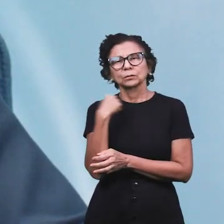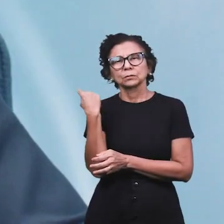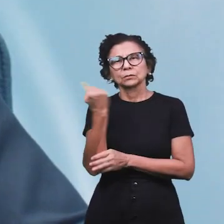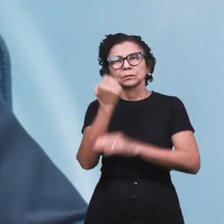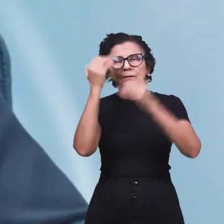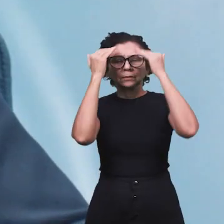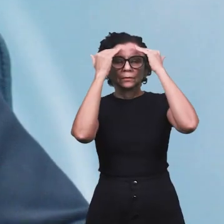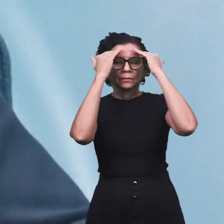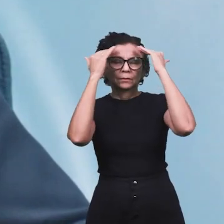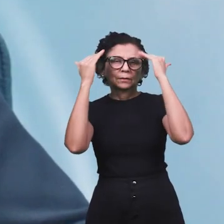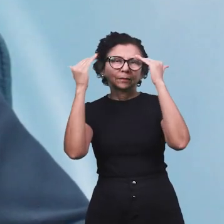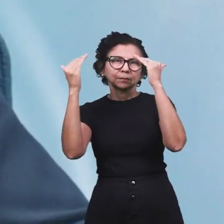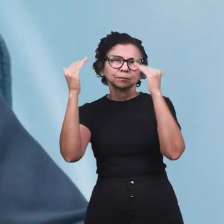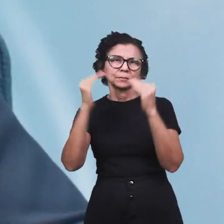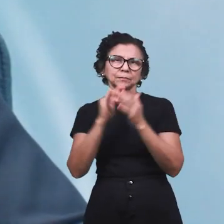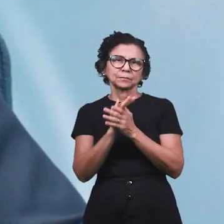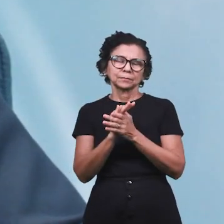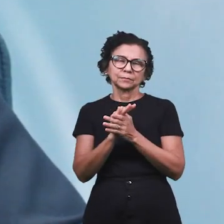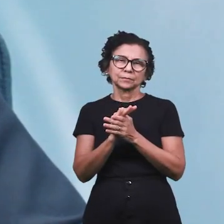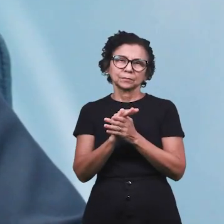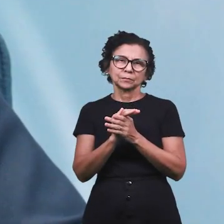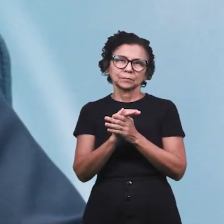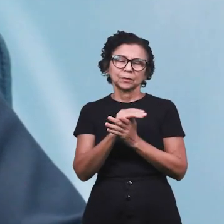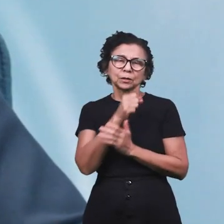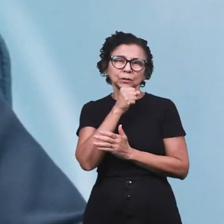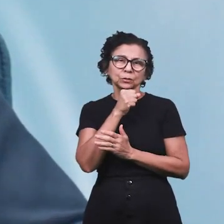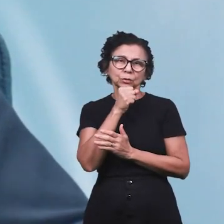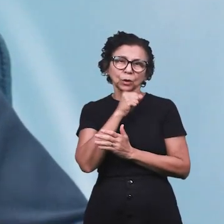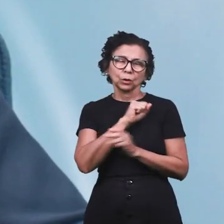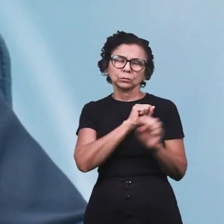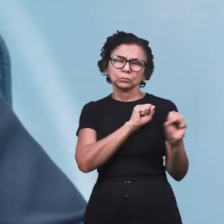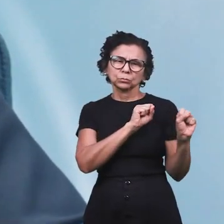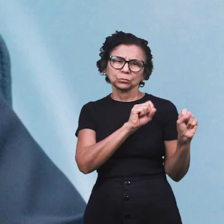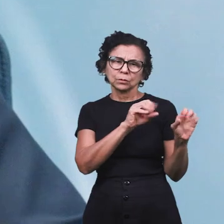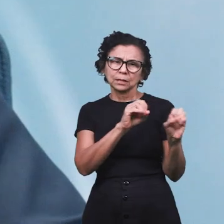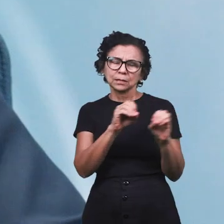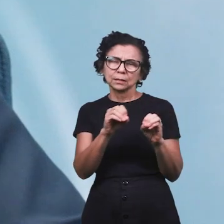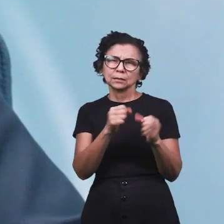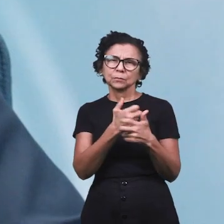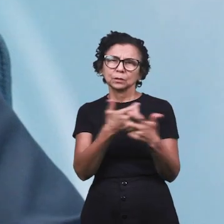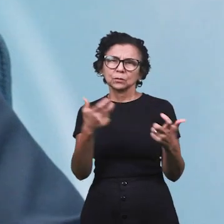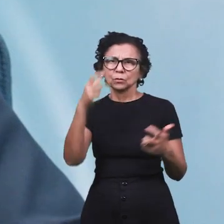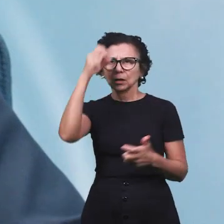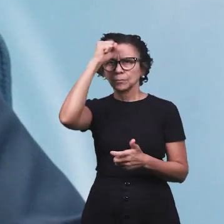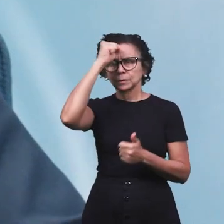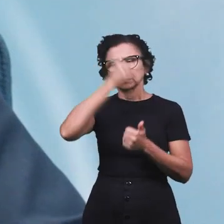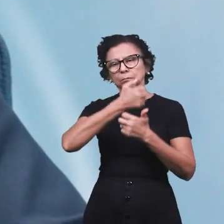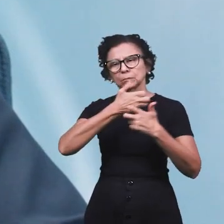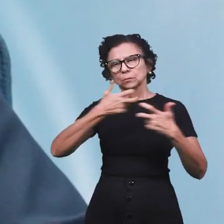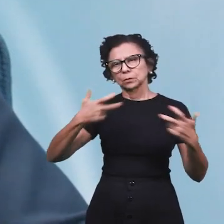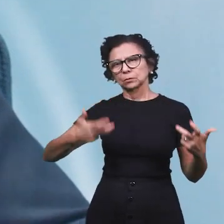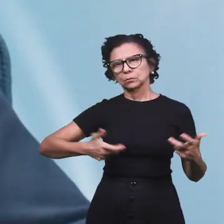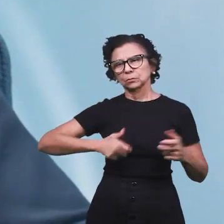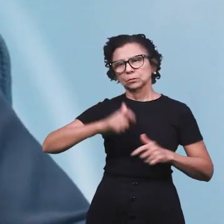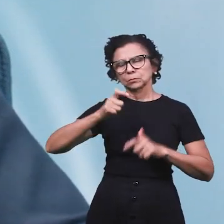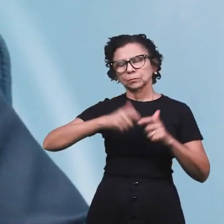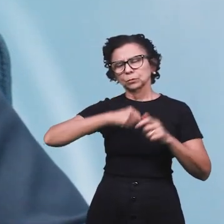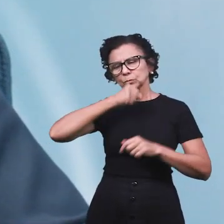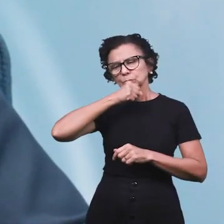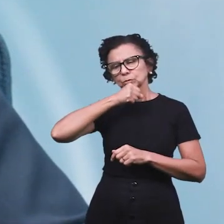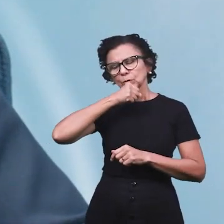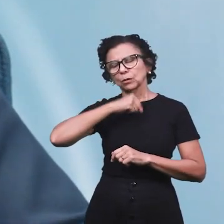respeitamos, com quem nós muito aprendemos. Eu tenho memórias comigo de muitos idosos que passaram na minha